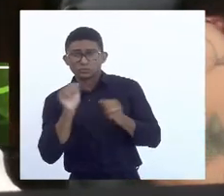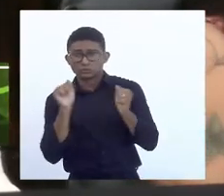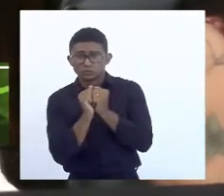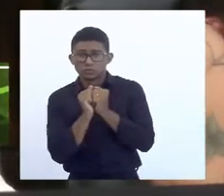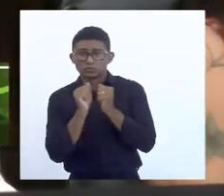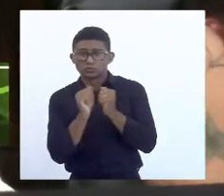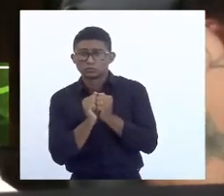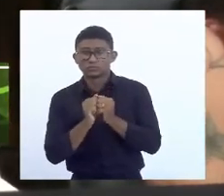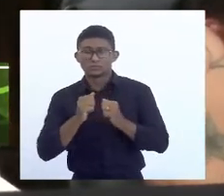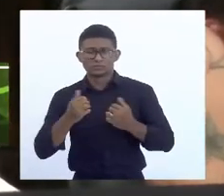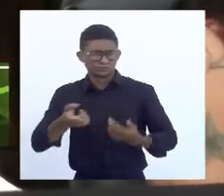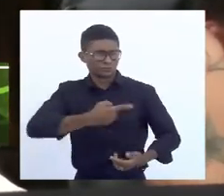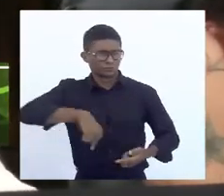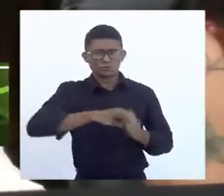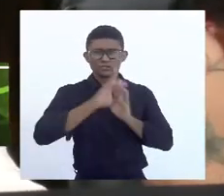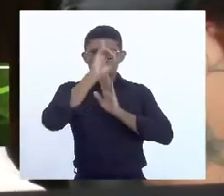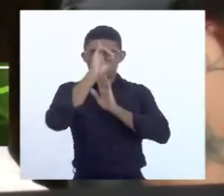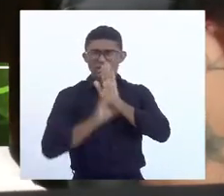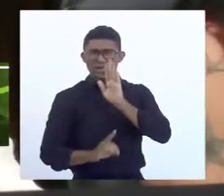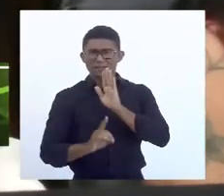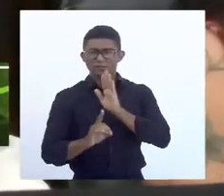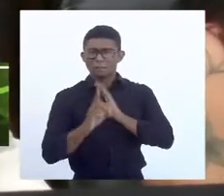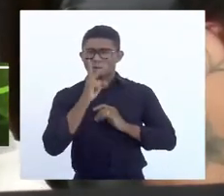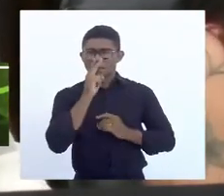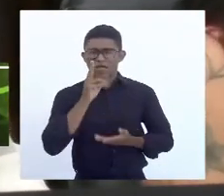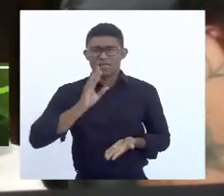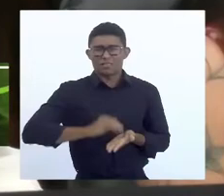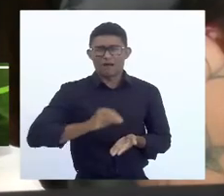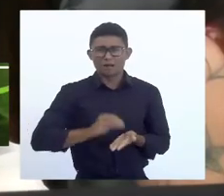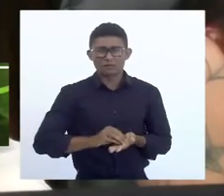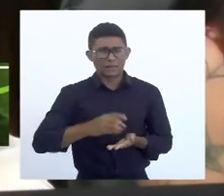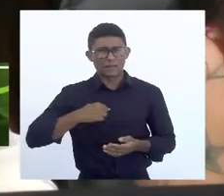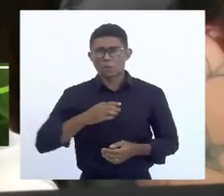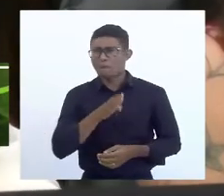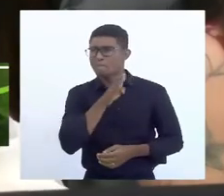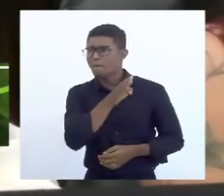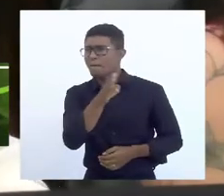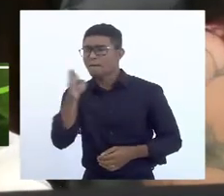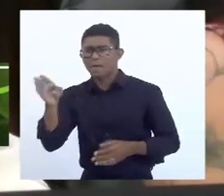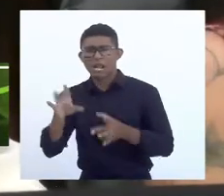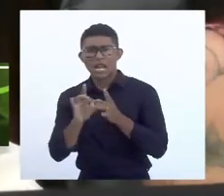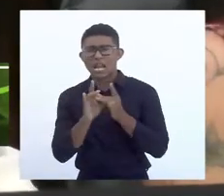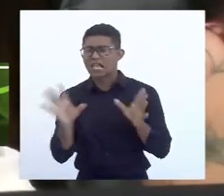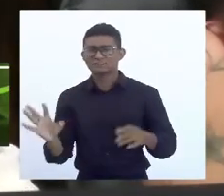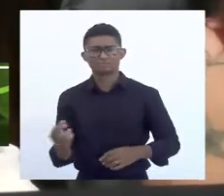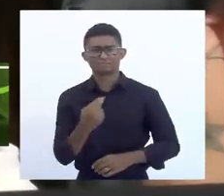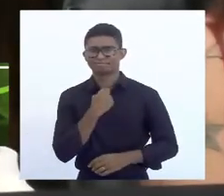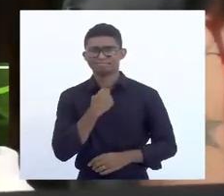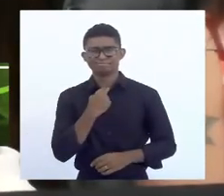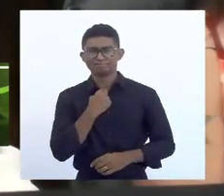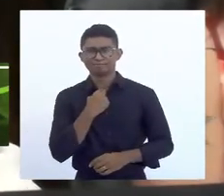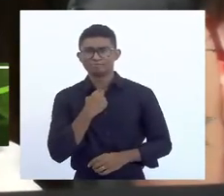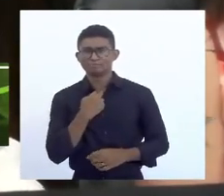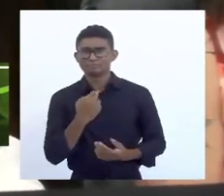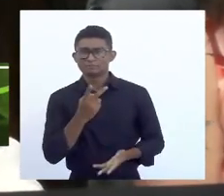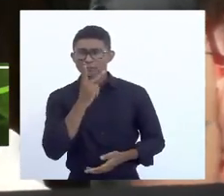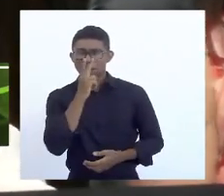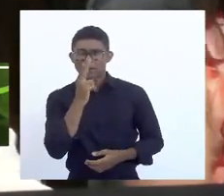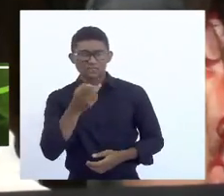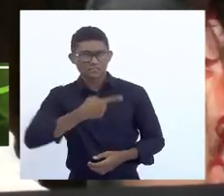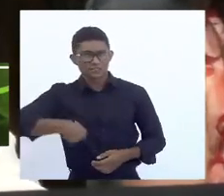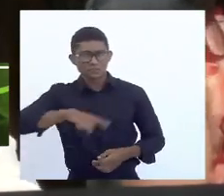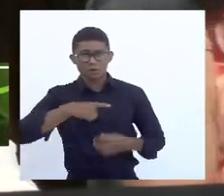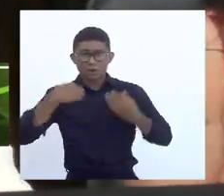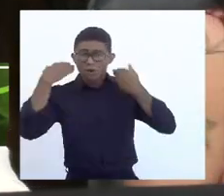de direito de poder ir e vir, porque o nosso corpo ainda tem que ficar trancado,